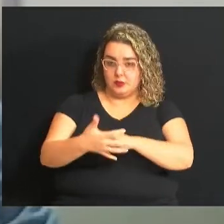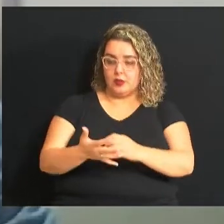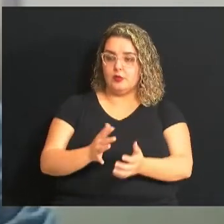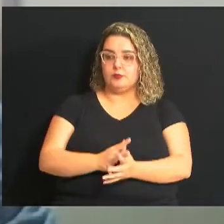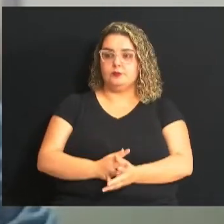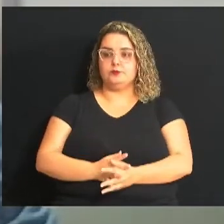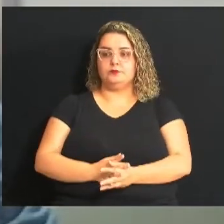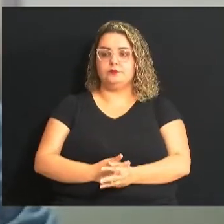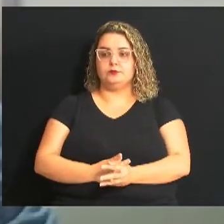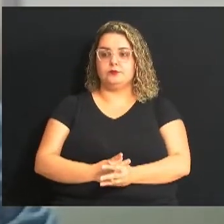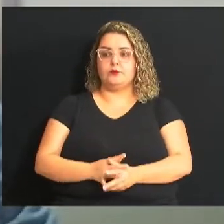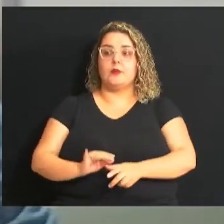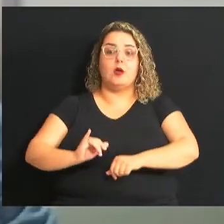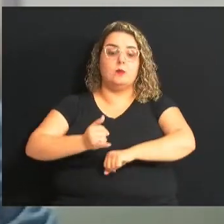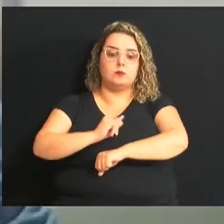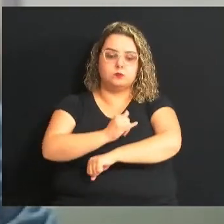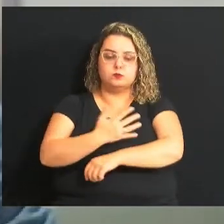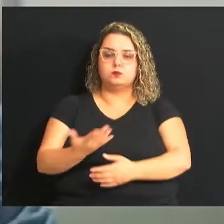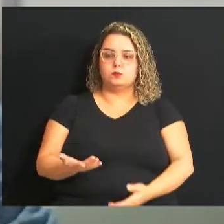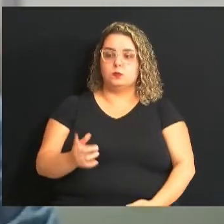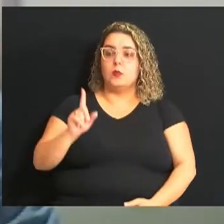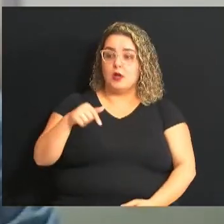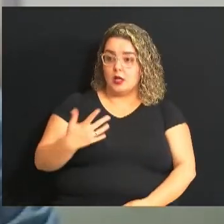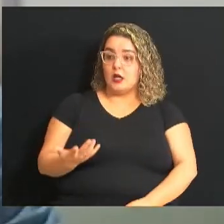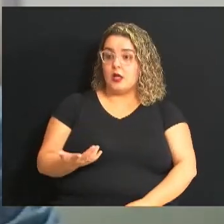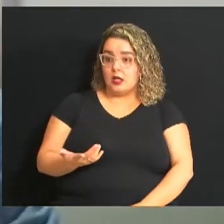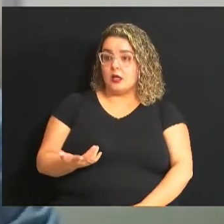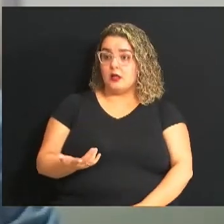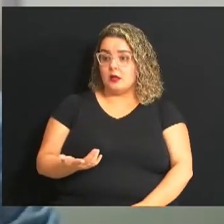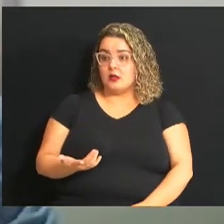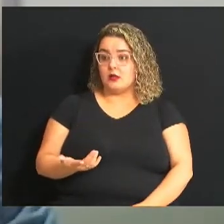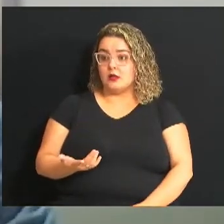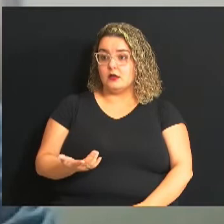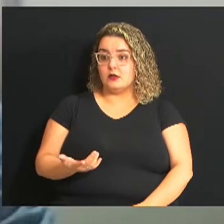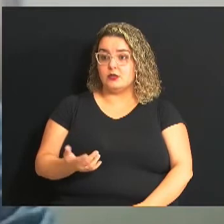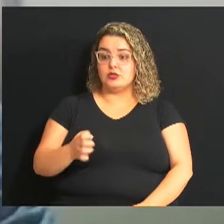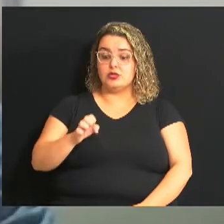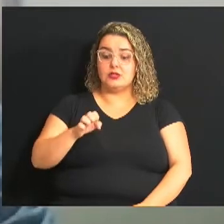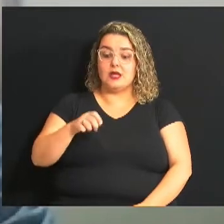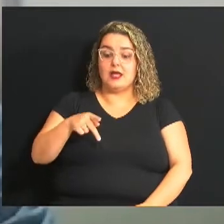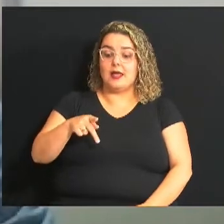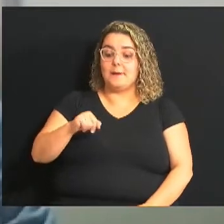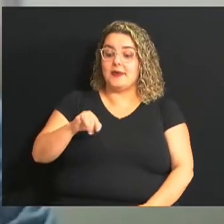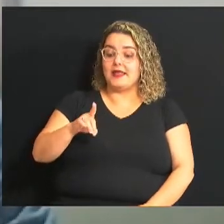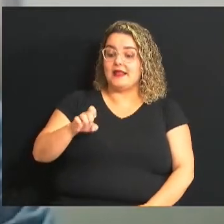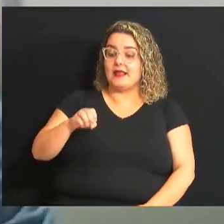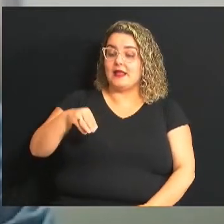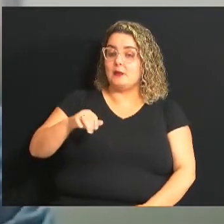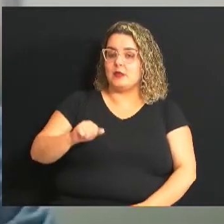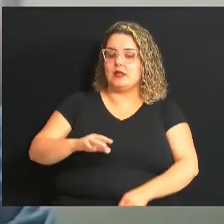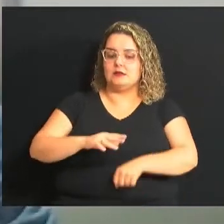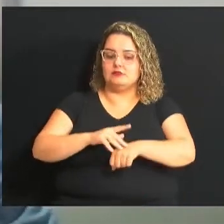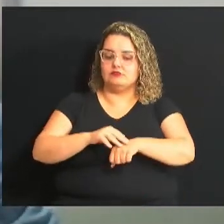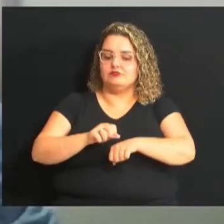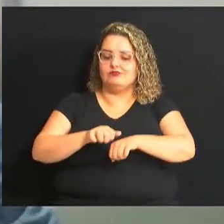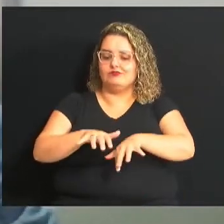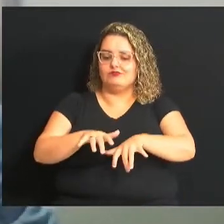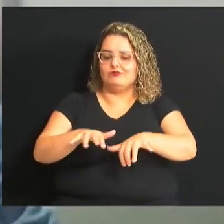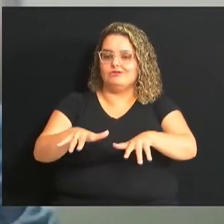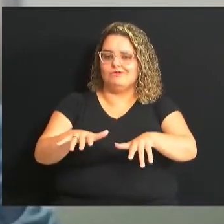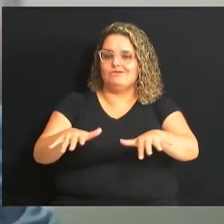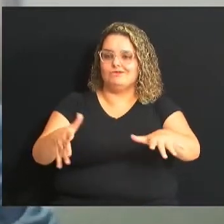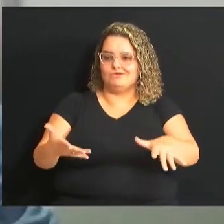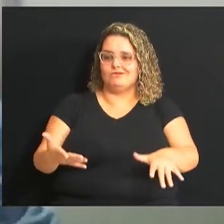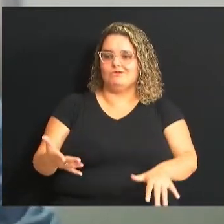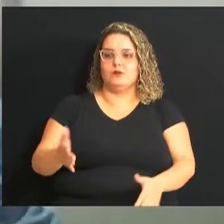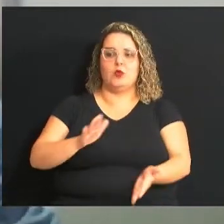A obesidade em si ela é considerada também um fator de epidemia também, né? Então, o gasto anual que a gente tem com saúde pública,